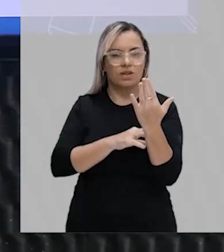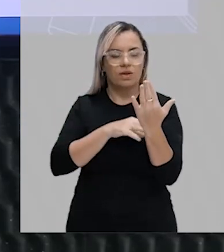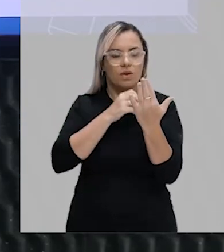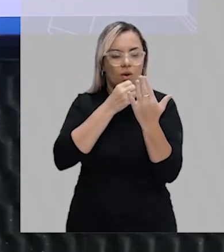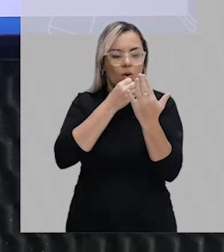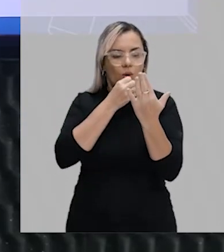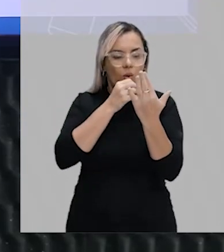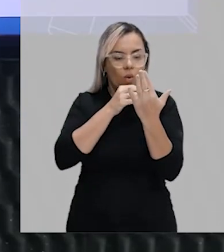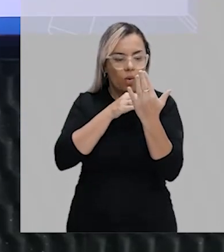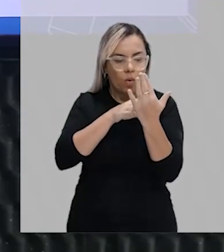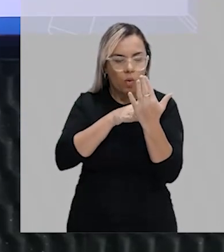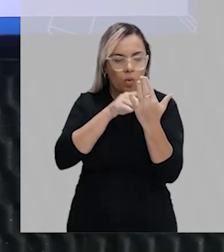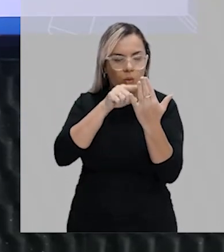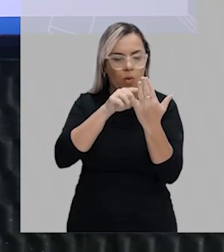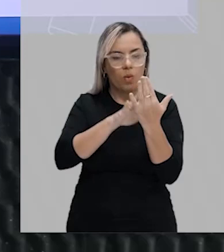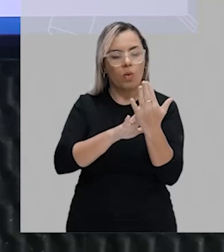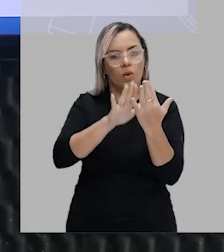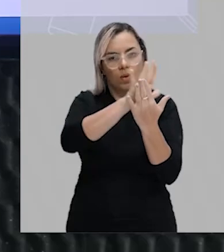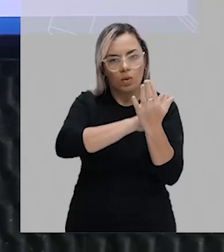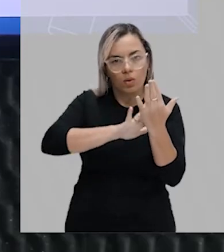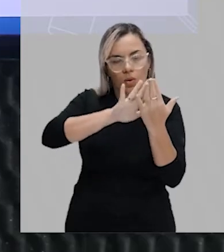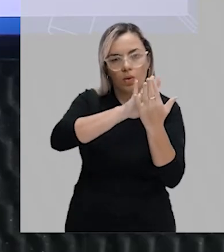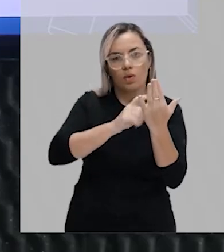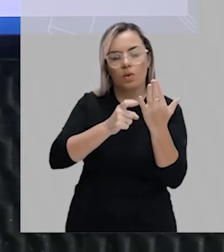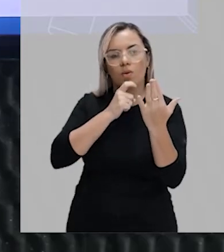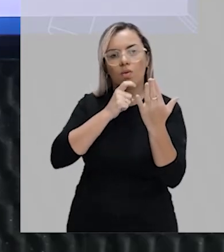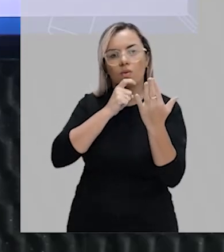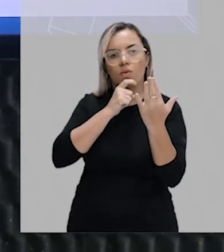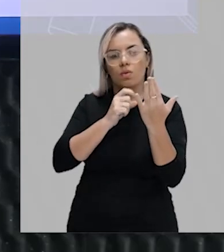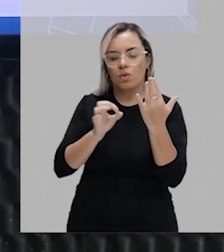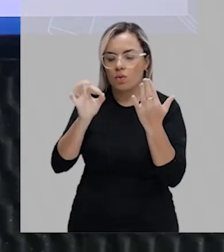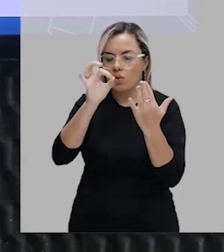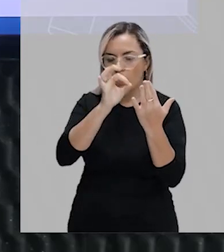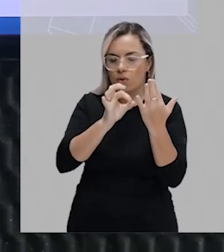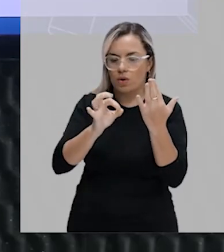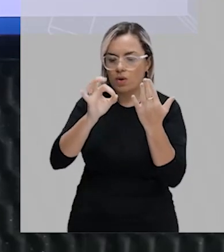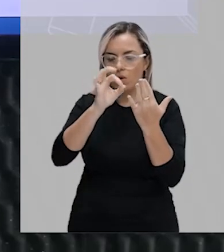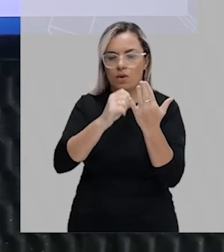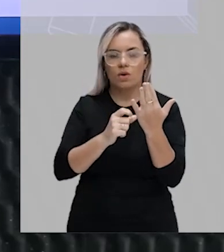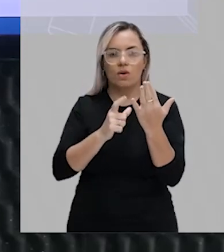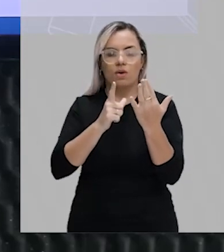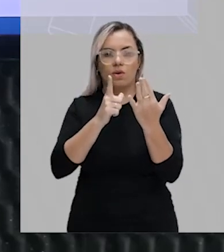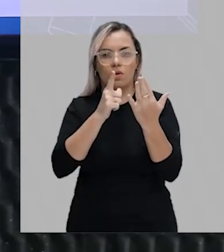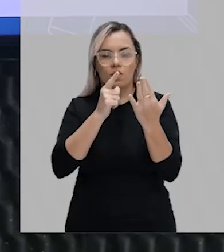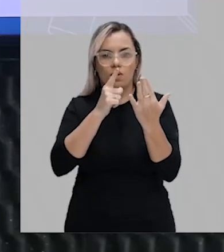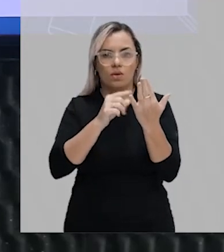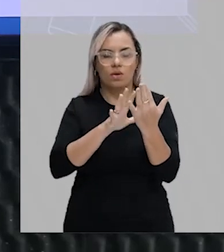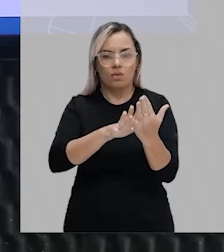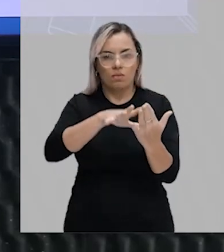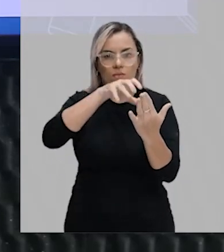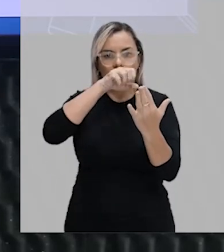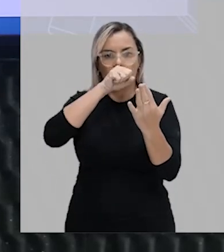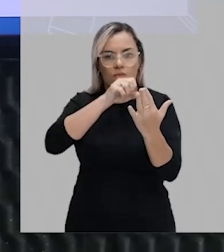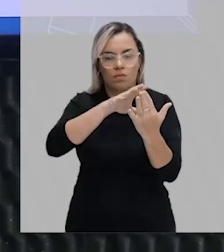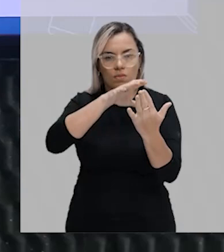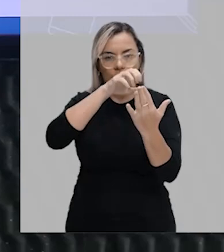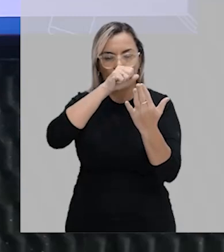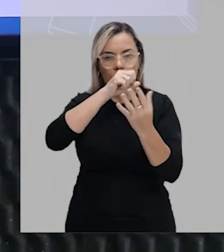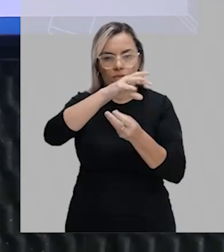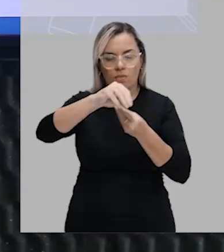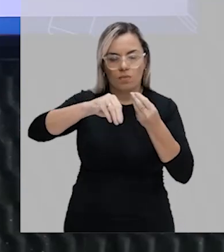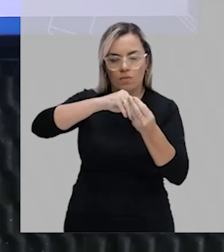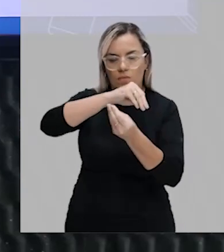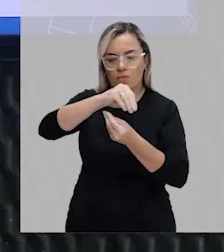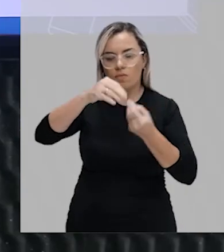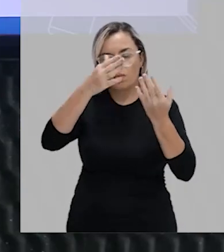numa superfície fria, as gotículas, as partículas de água que estão saindo da minha respiração vão se condensar.